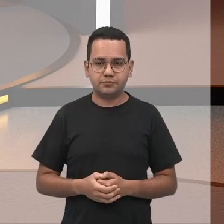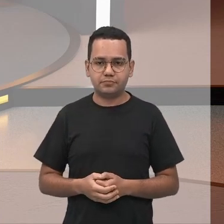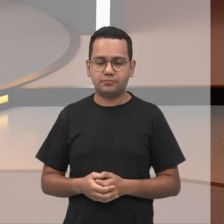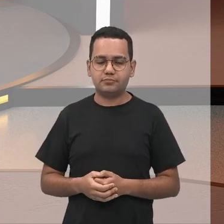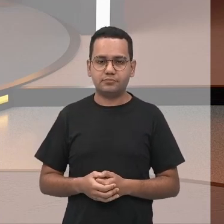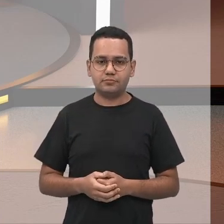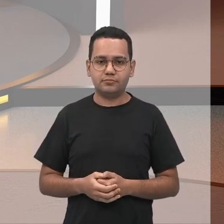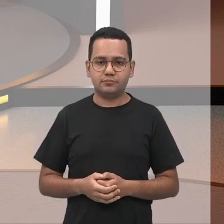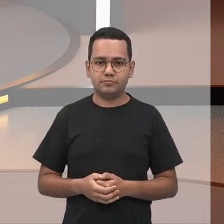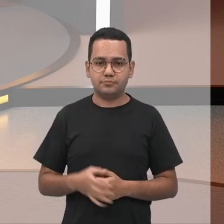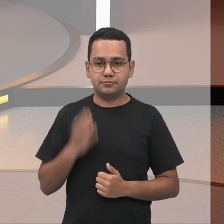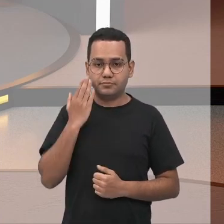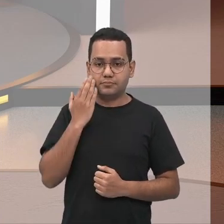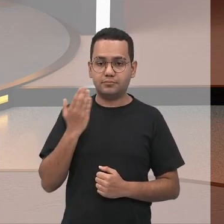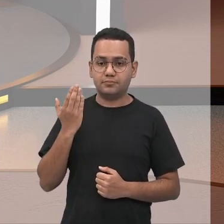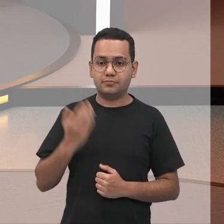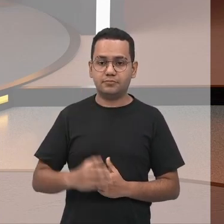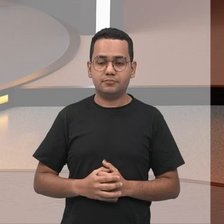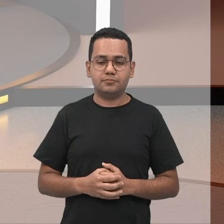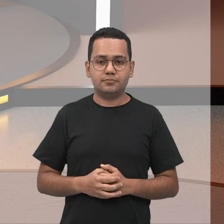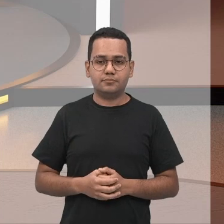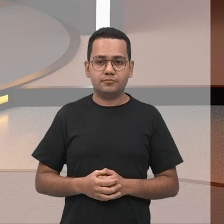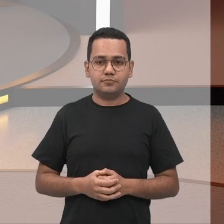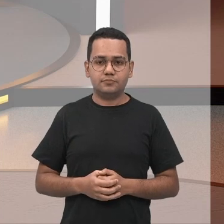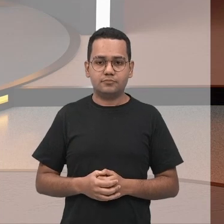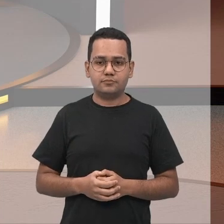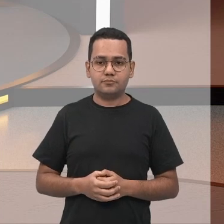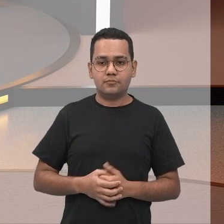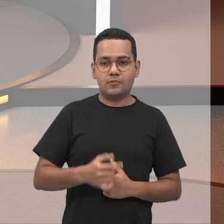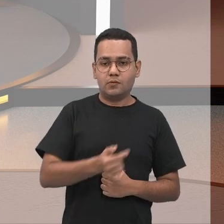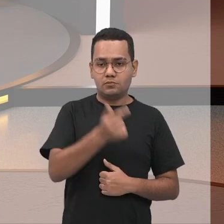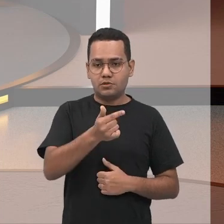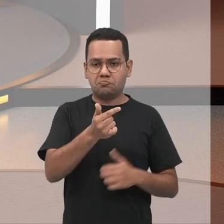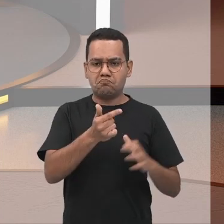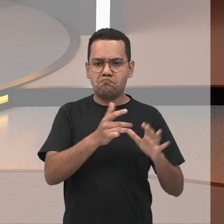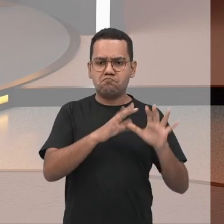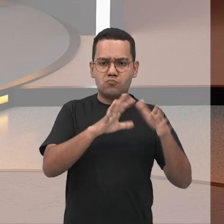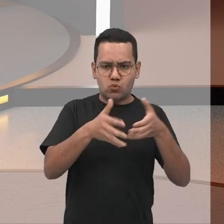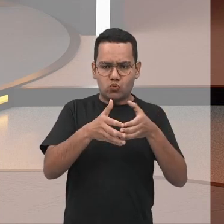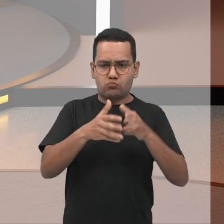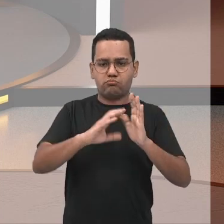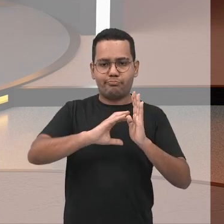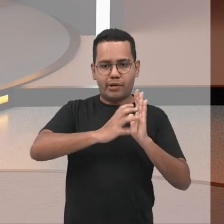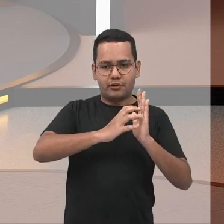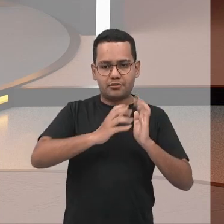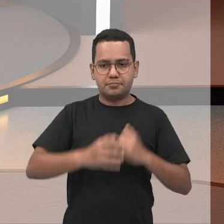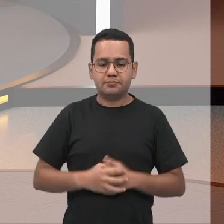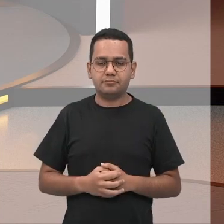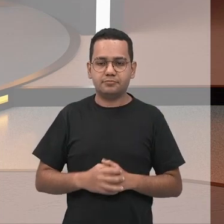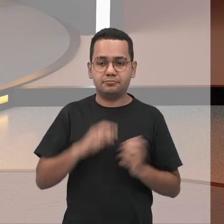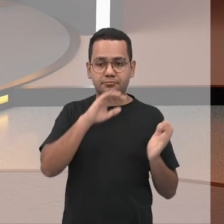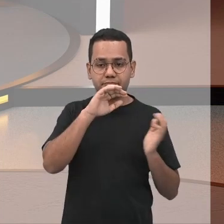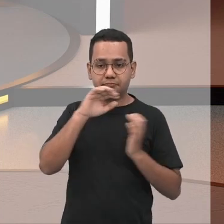Independência Nacional. Então, aí nós vimos o segundo partido, né, a força política. E agora vamos para a terceira